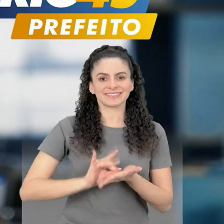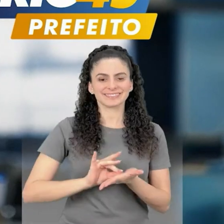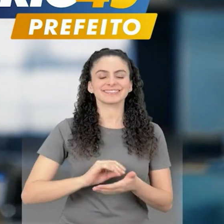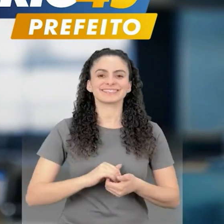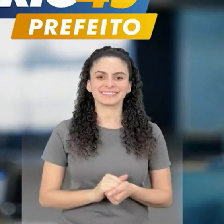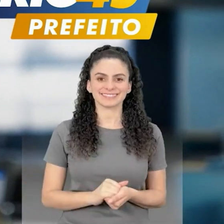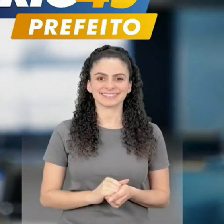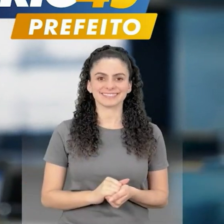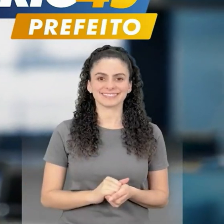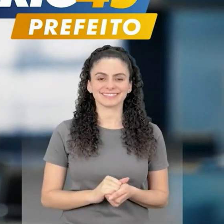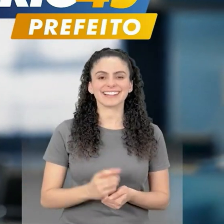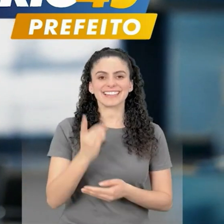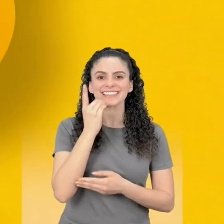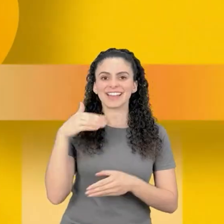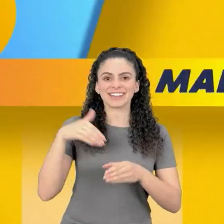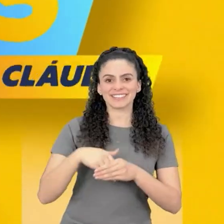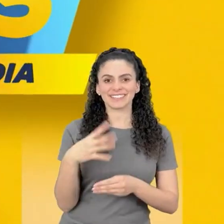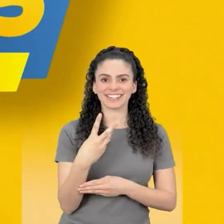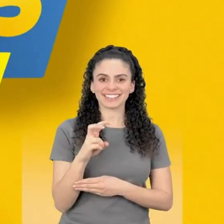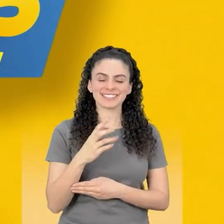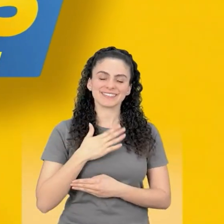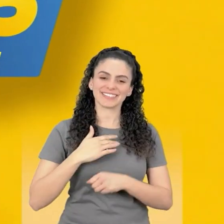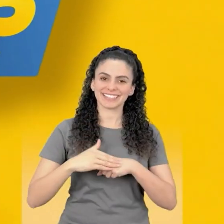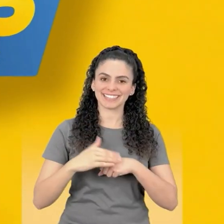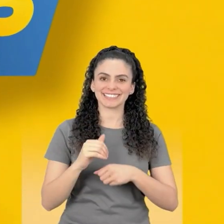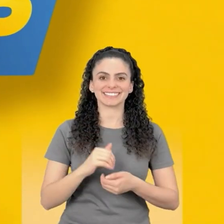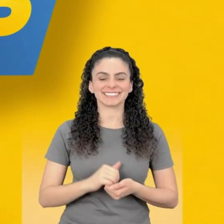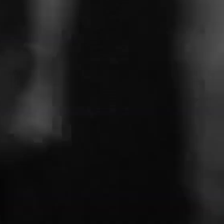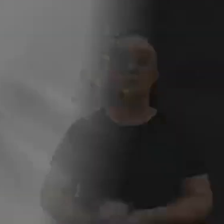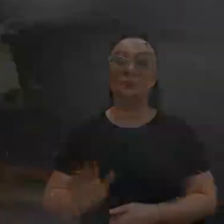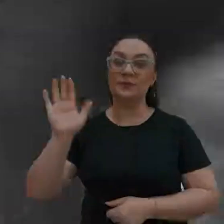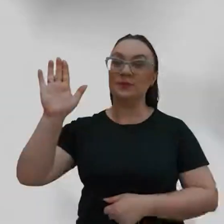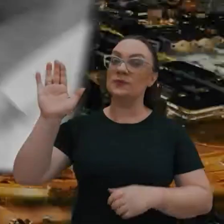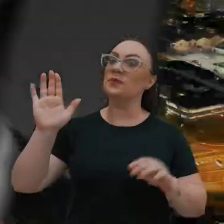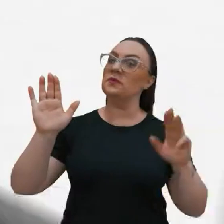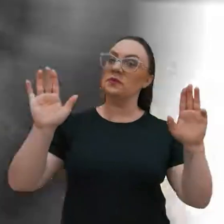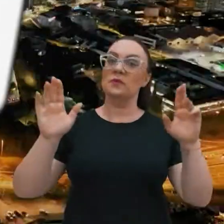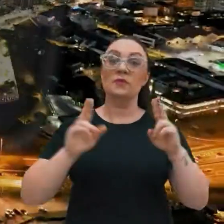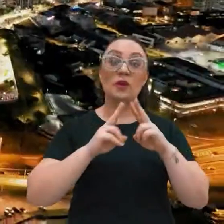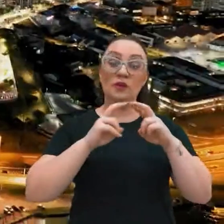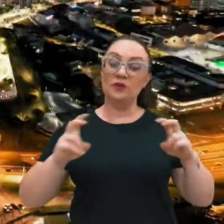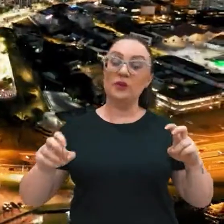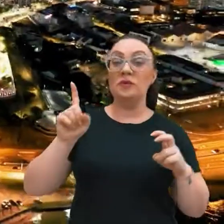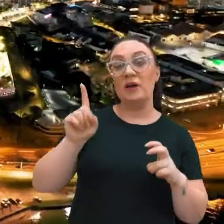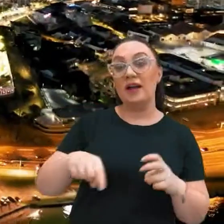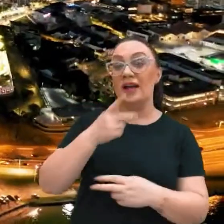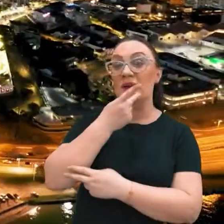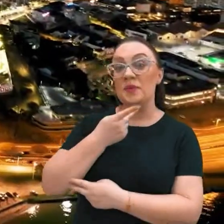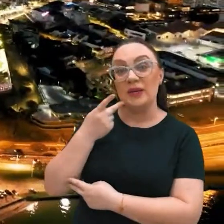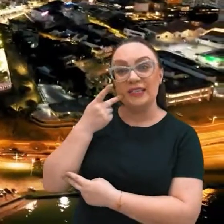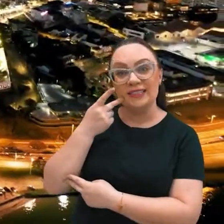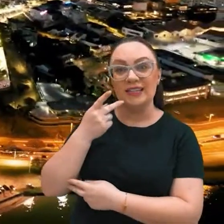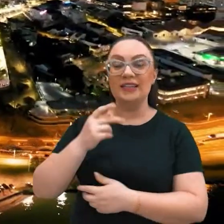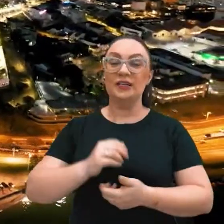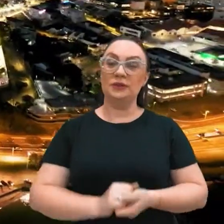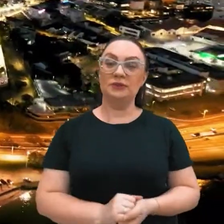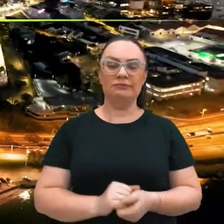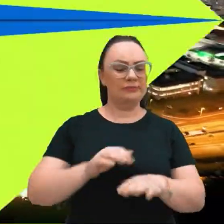Florianópolis avançar mais uma vez. Dário, 45, meu querido. Levanta a mão, limpa